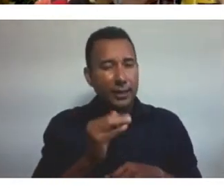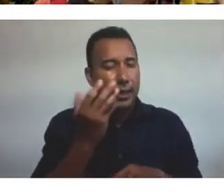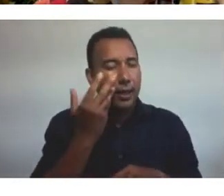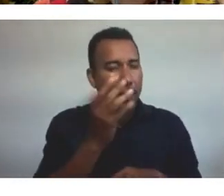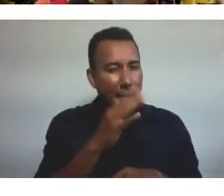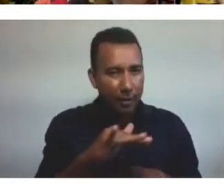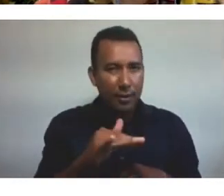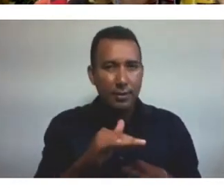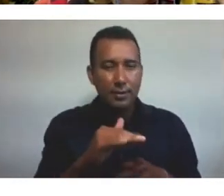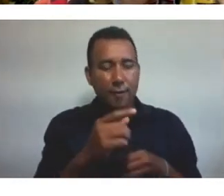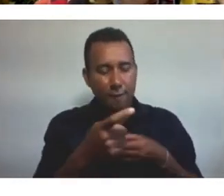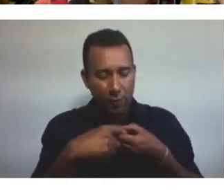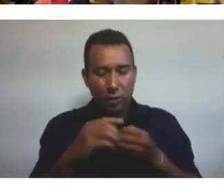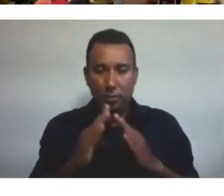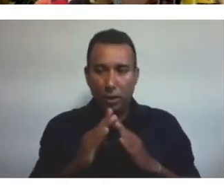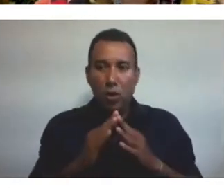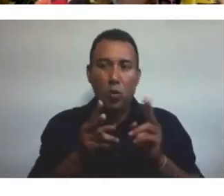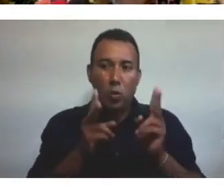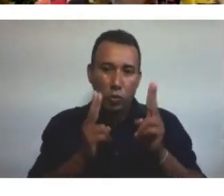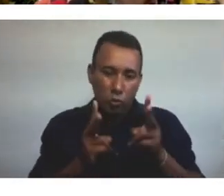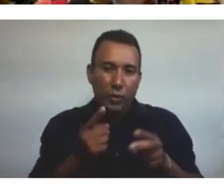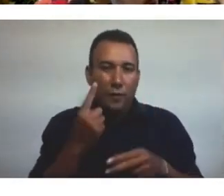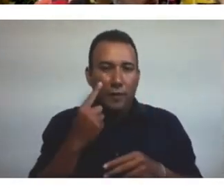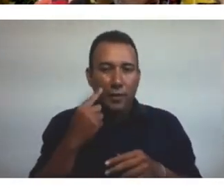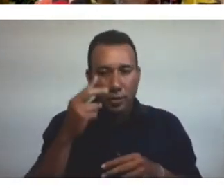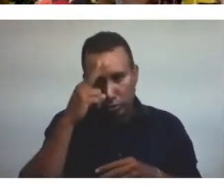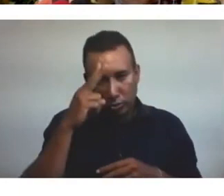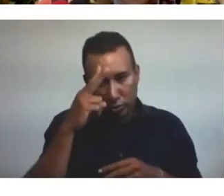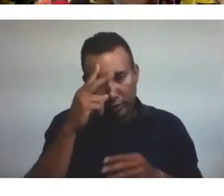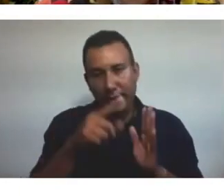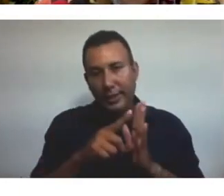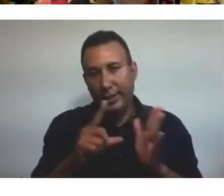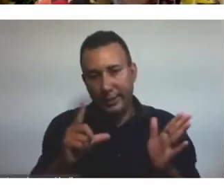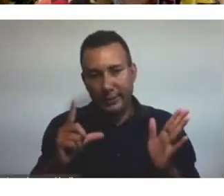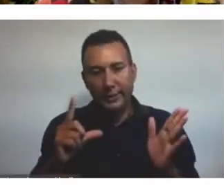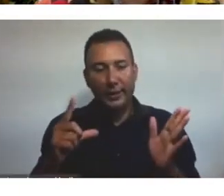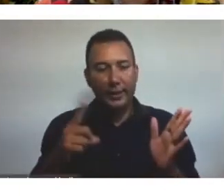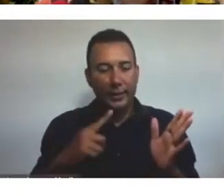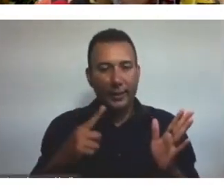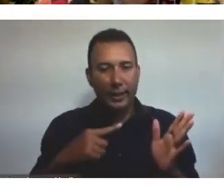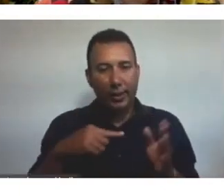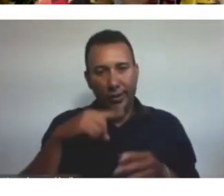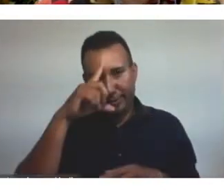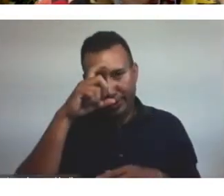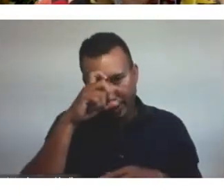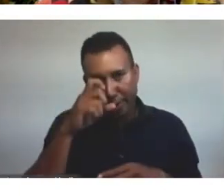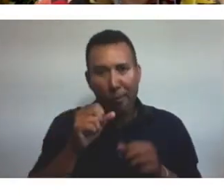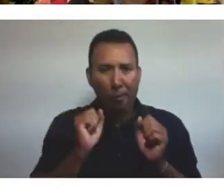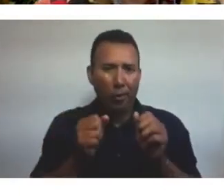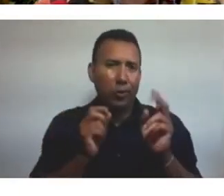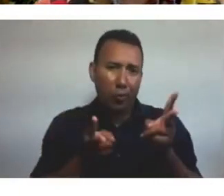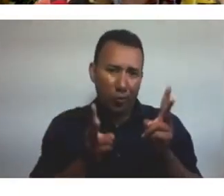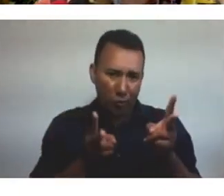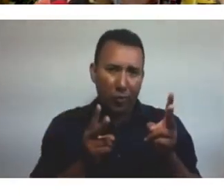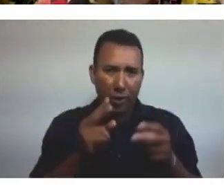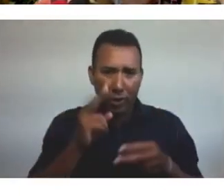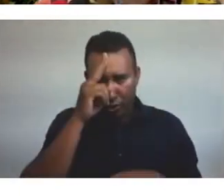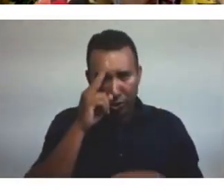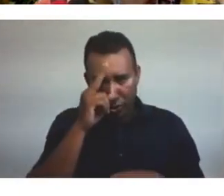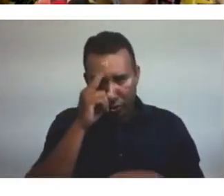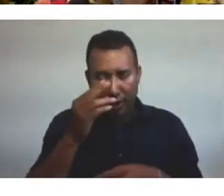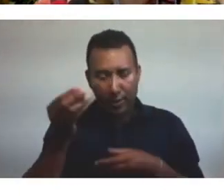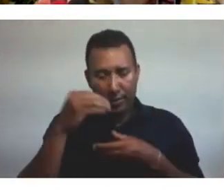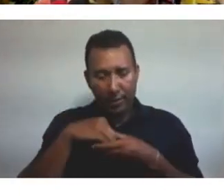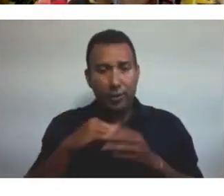possa continuar ouvindo as nossas histórias que ela ouviu dentro do hospital, ela pode continuar ouvindo essas histórias na casa